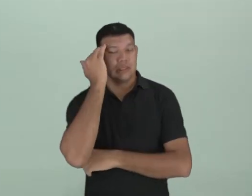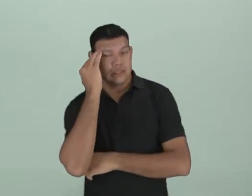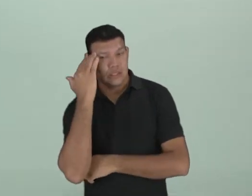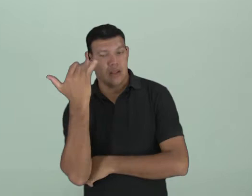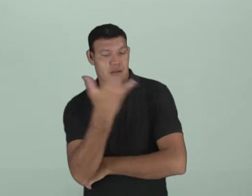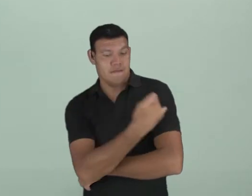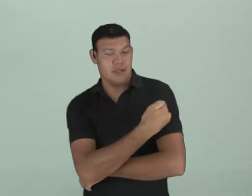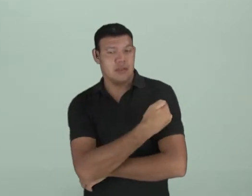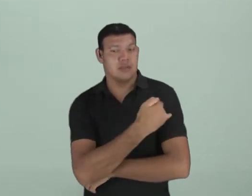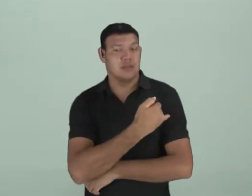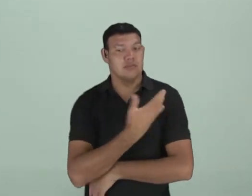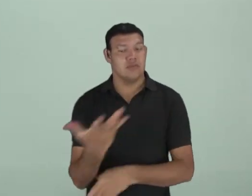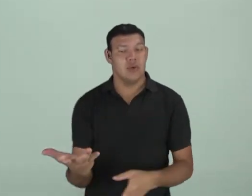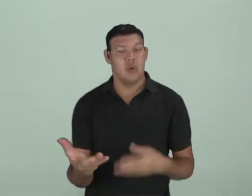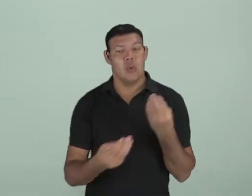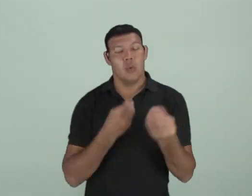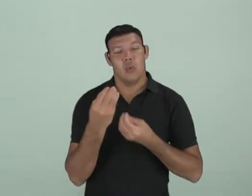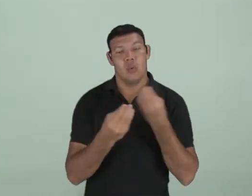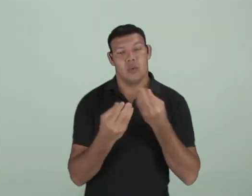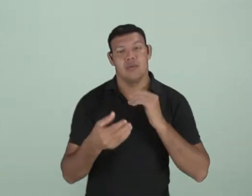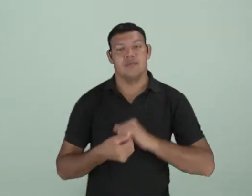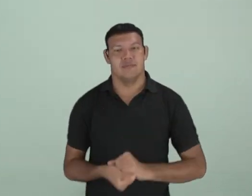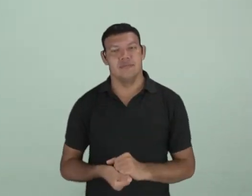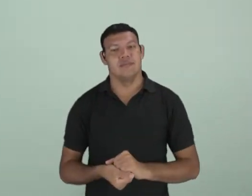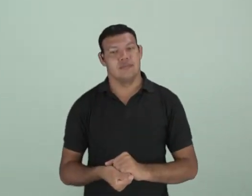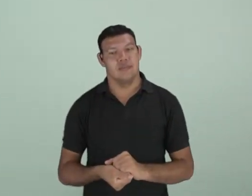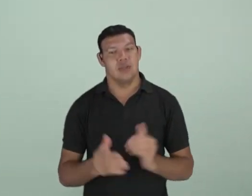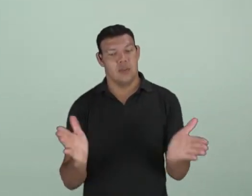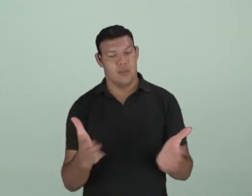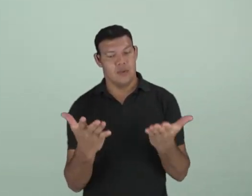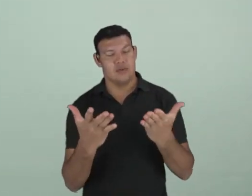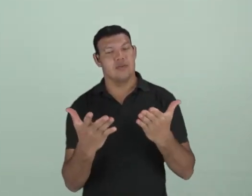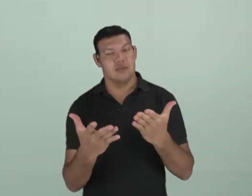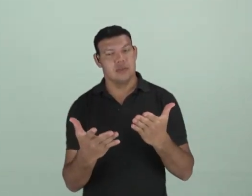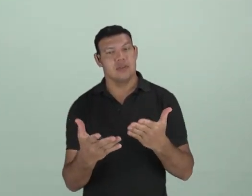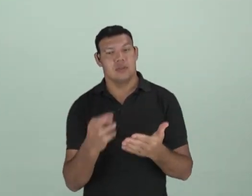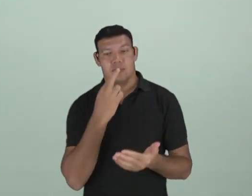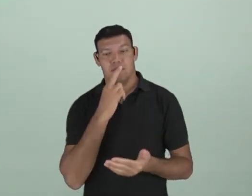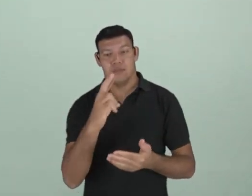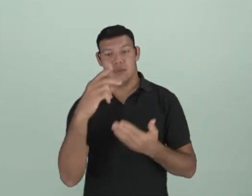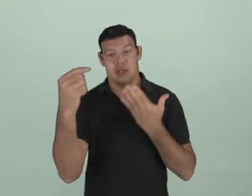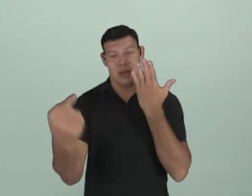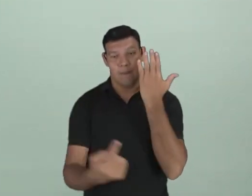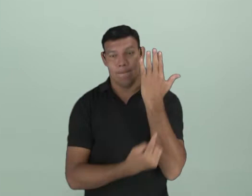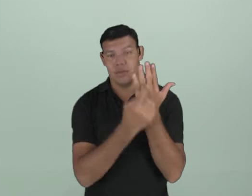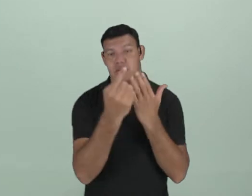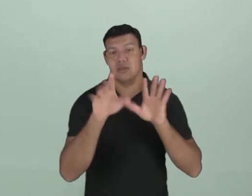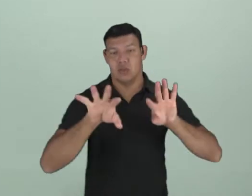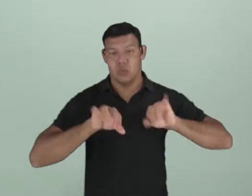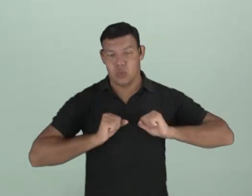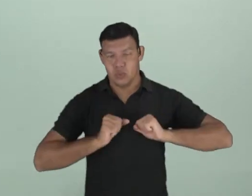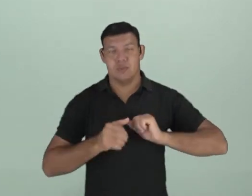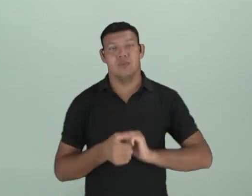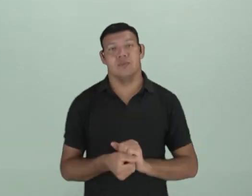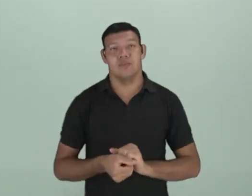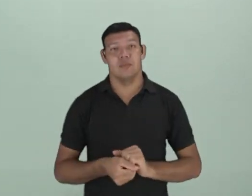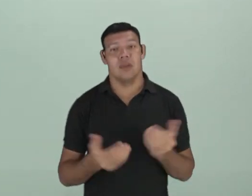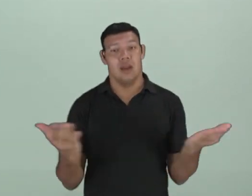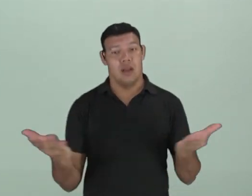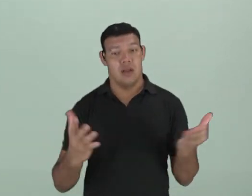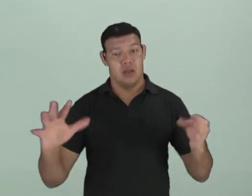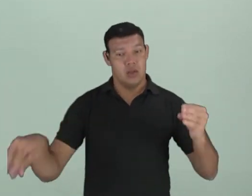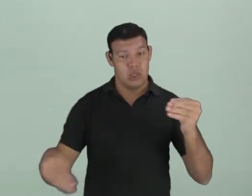vacinação e como é que ela estimula a resposta imune adquirida, tá bom? Então eu coloquei para vocês na telinha, né,